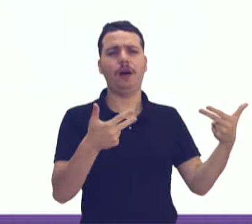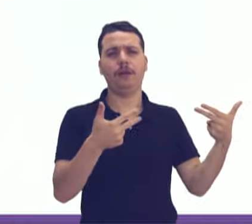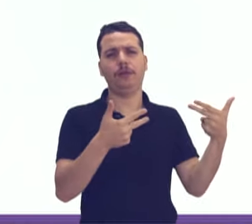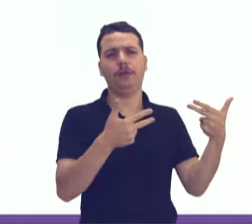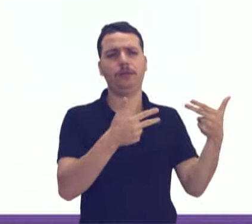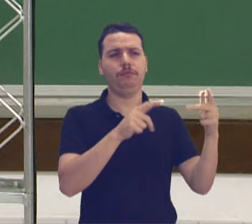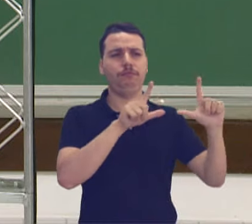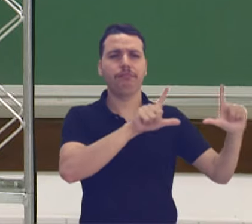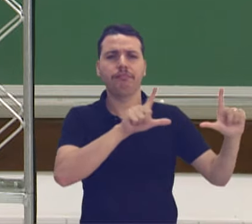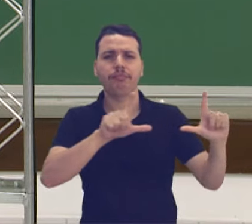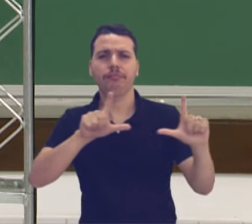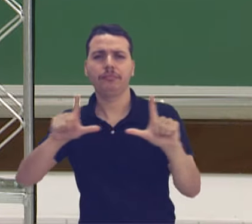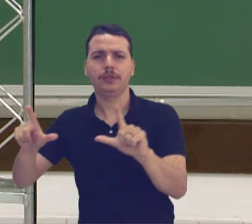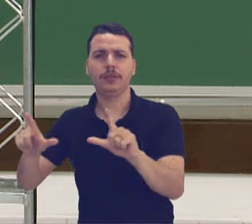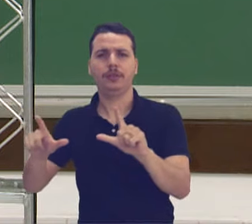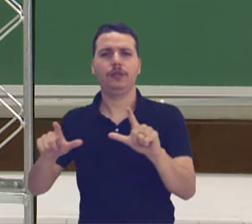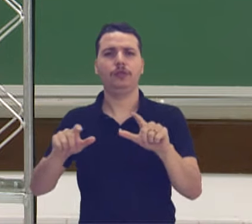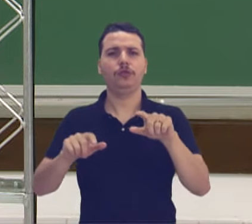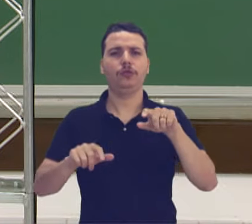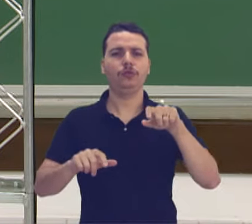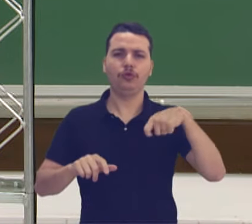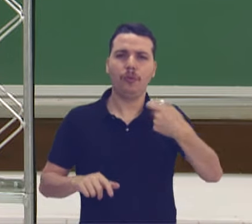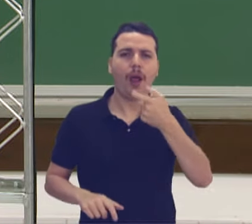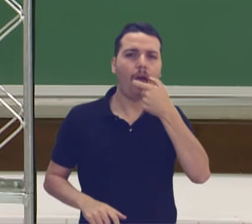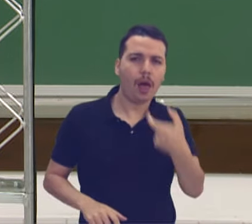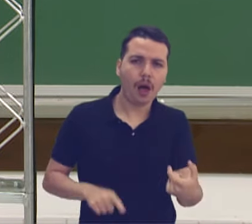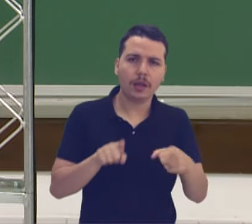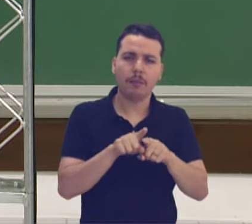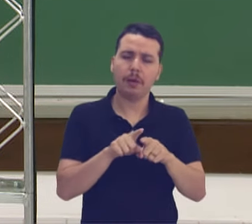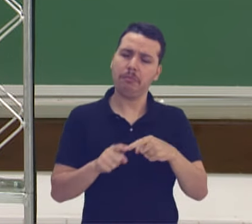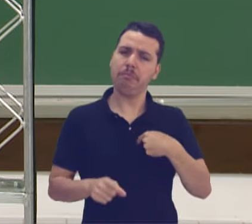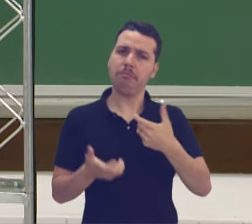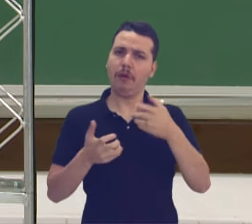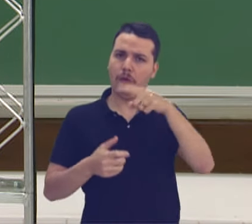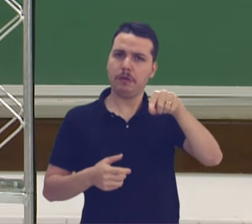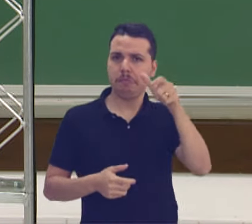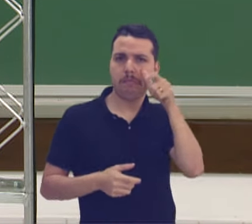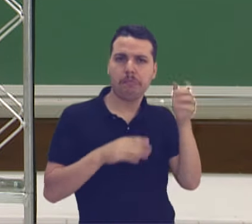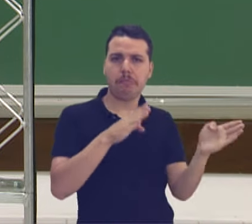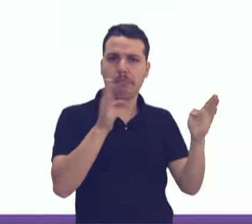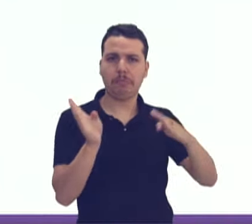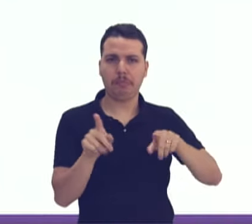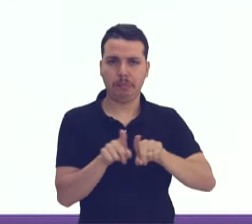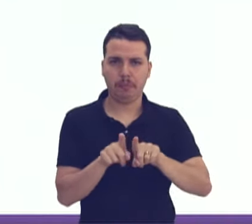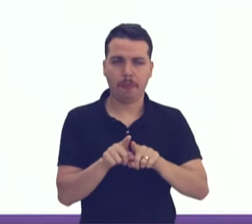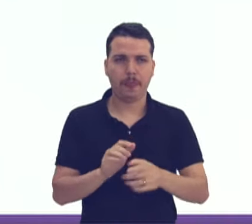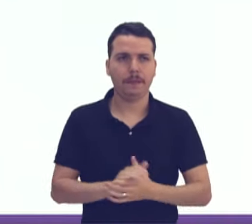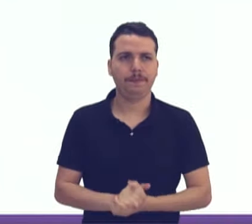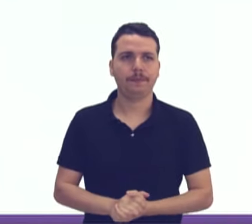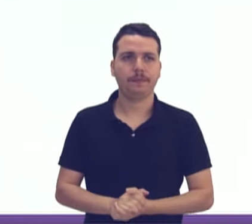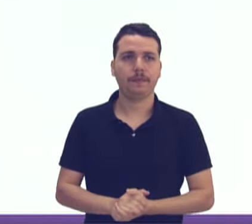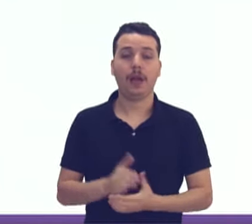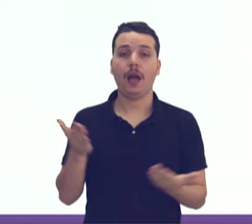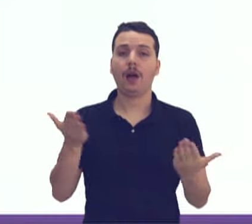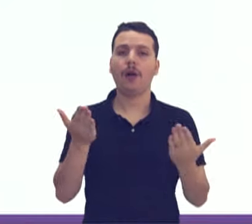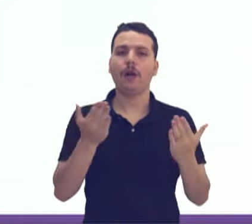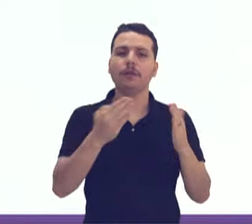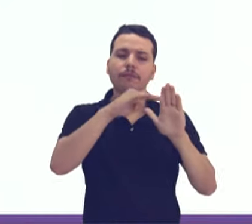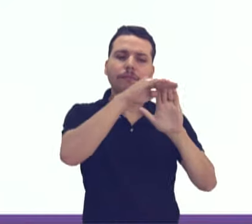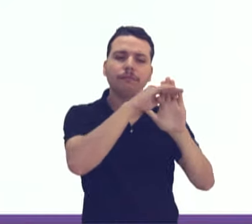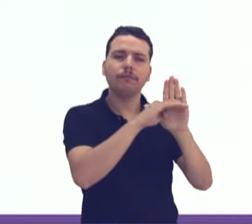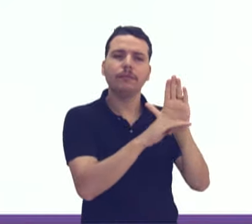einstein enfim gostaria que vocês dessem uma boa olhada lá vamos conversar um pouco agora sobre os princípios da composição